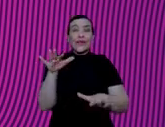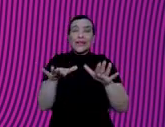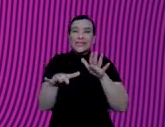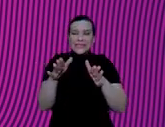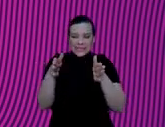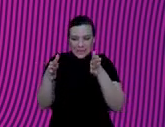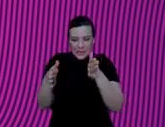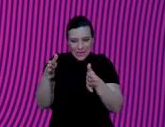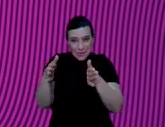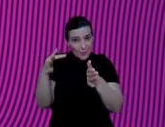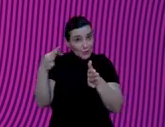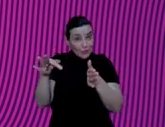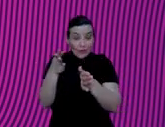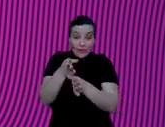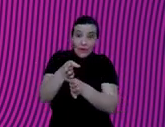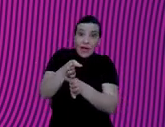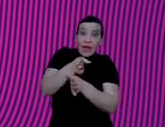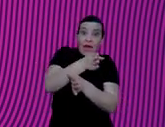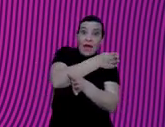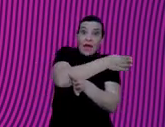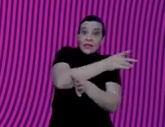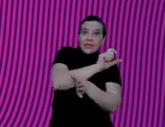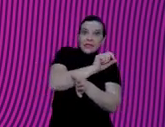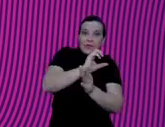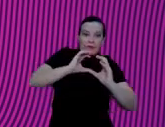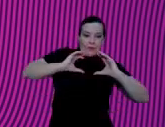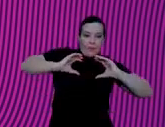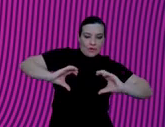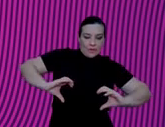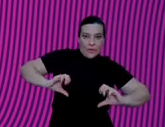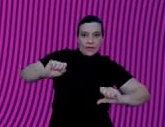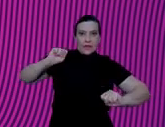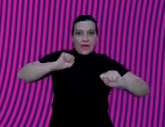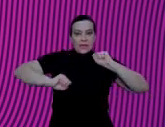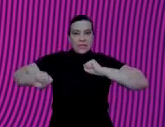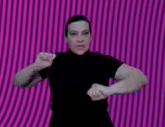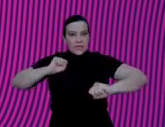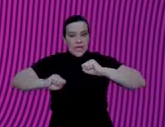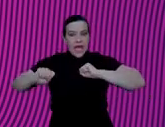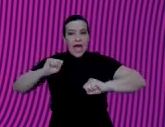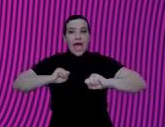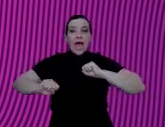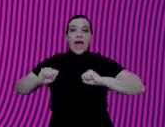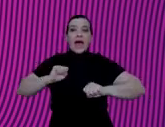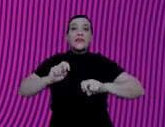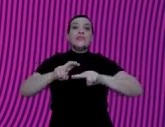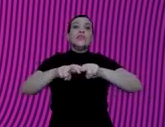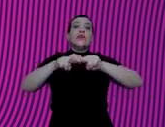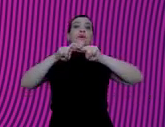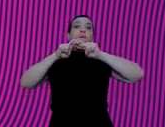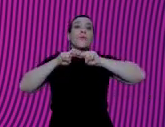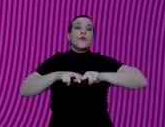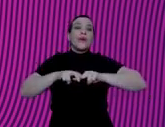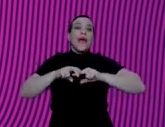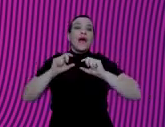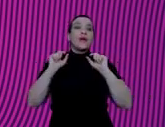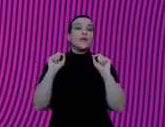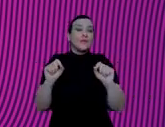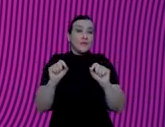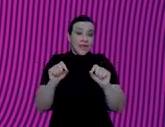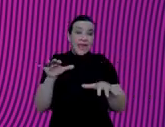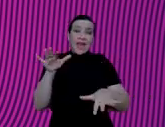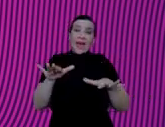dos comportamentos de ansiedade são motivadas por ativação hipotalâmica